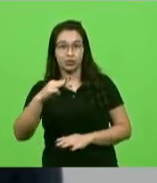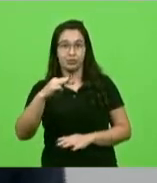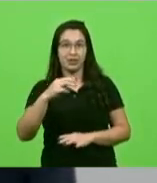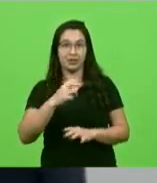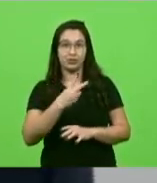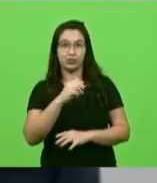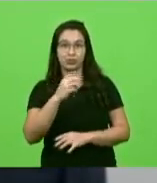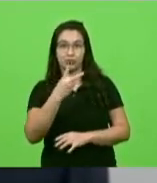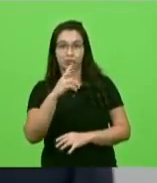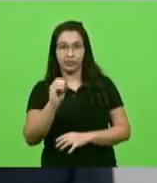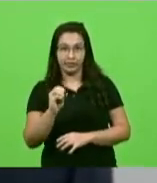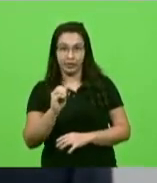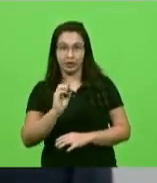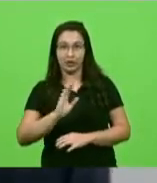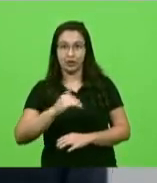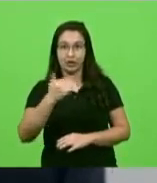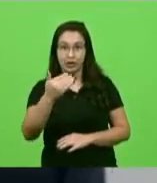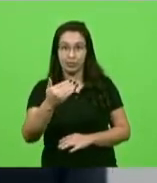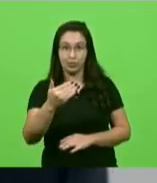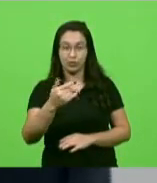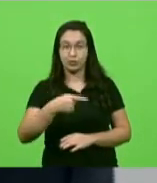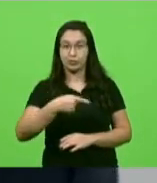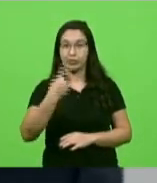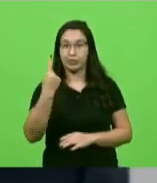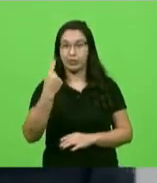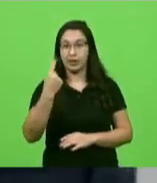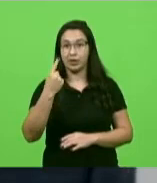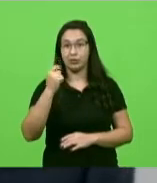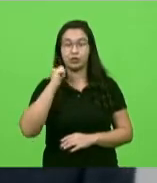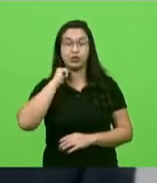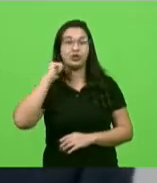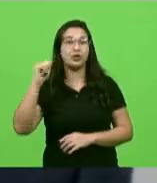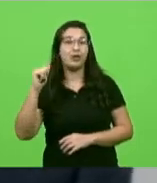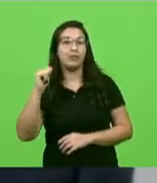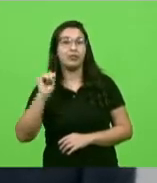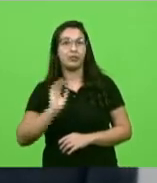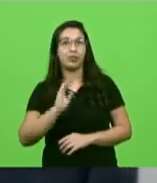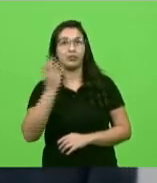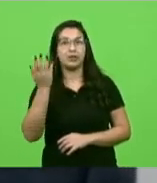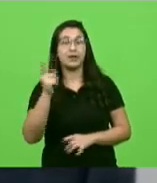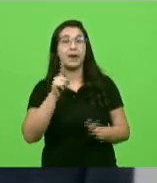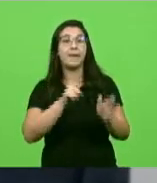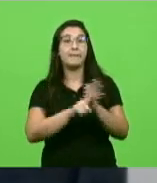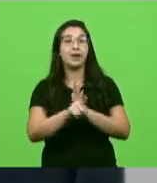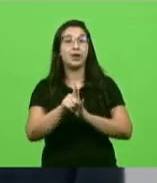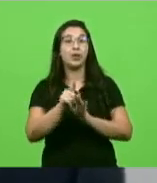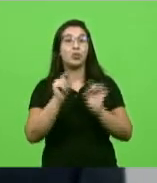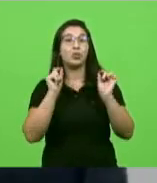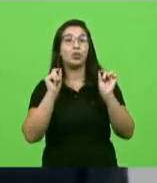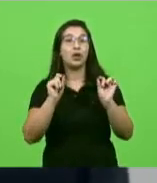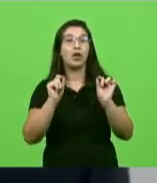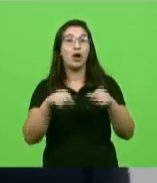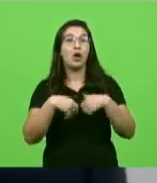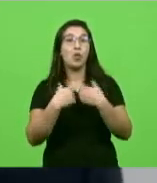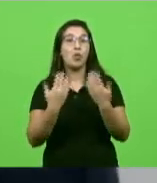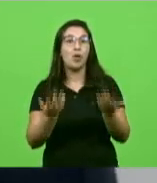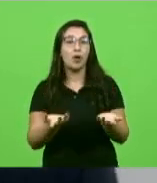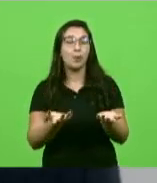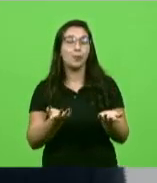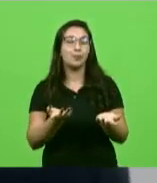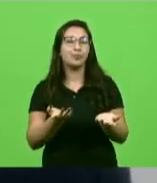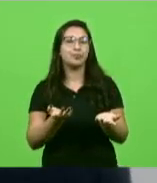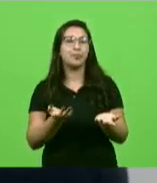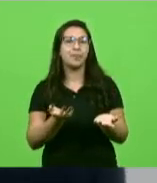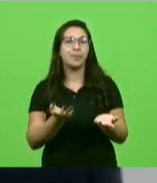no primeiro dia de abril. A pergunta que deve ser feita é no sentido de